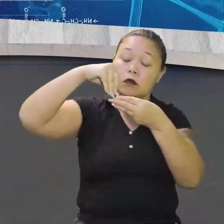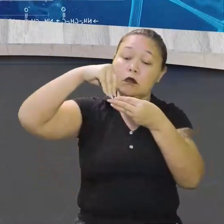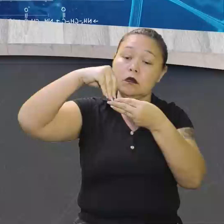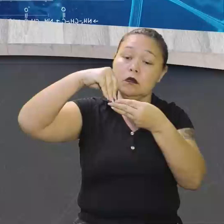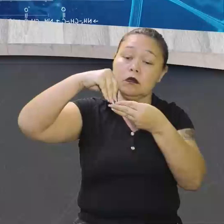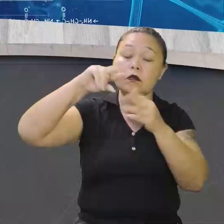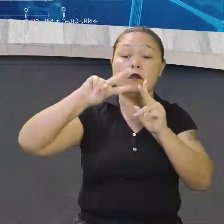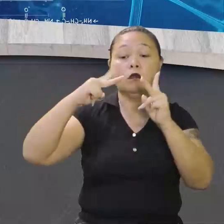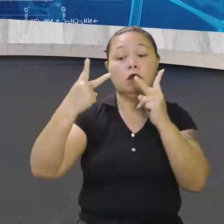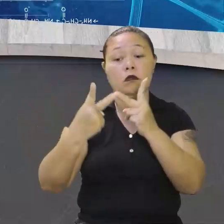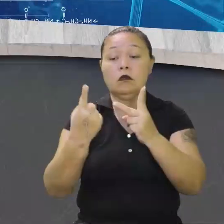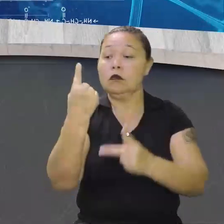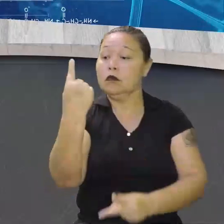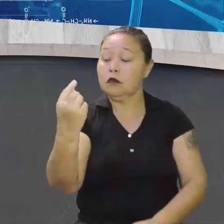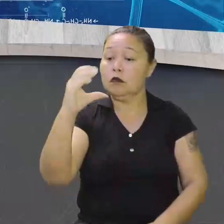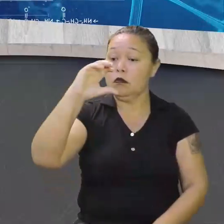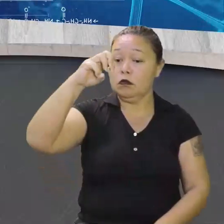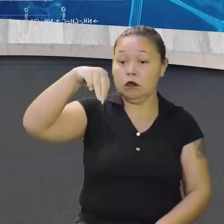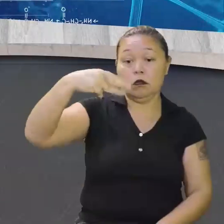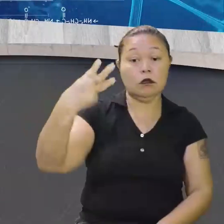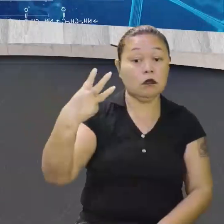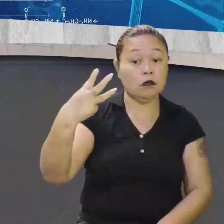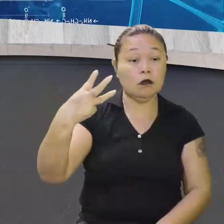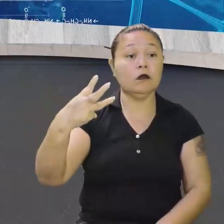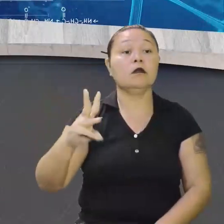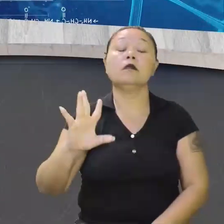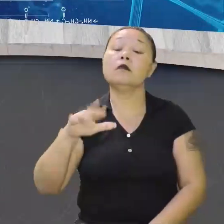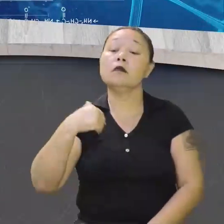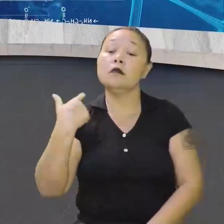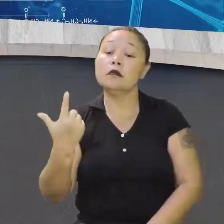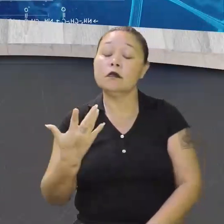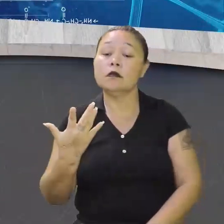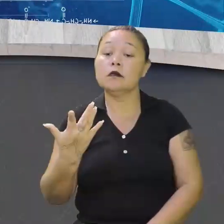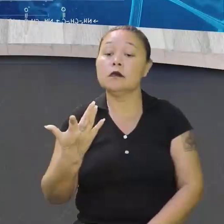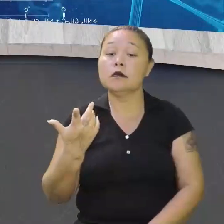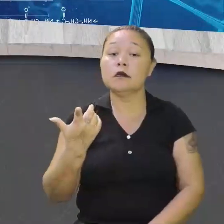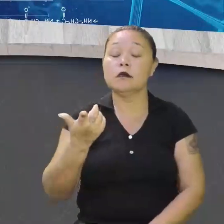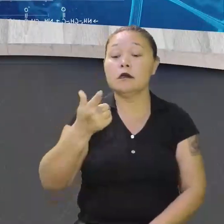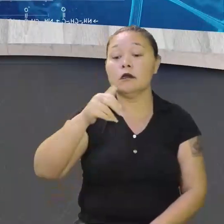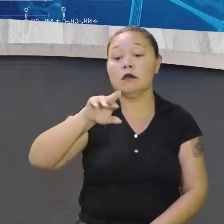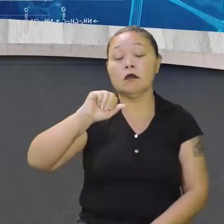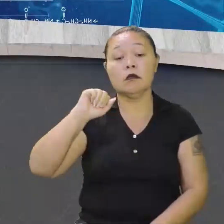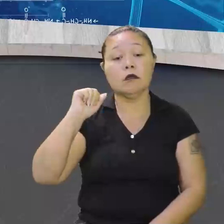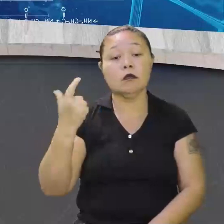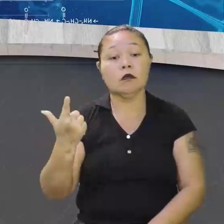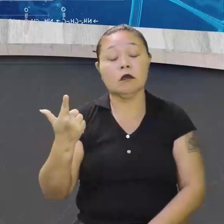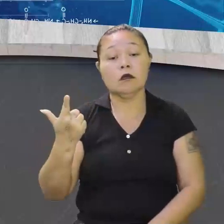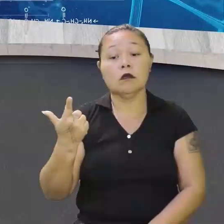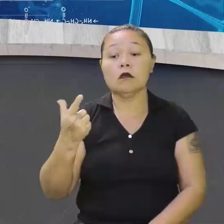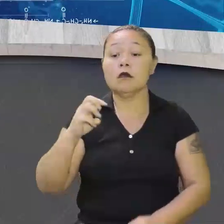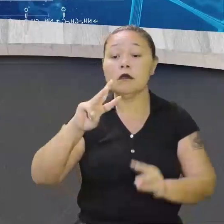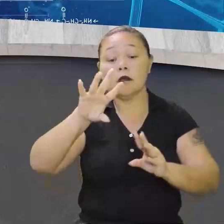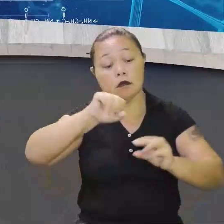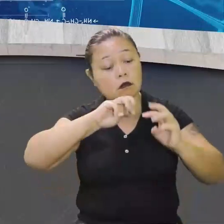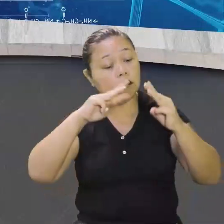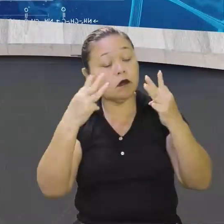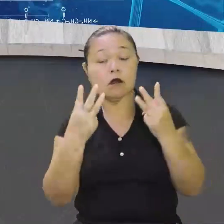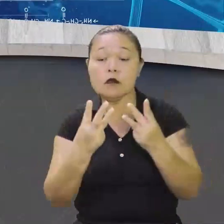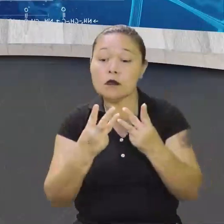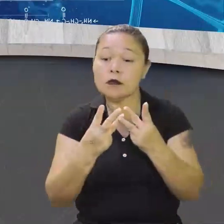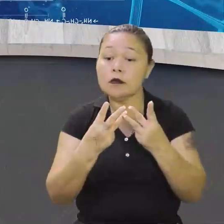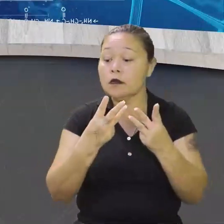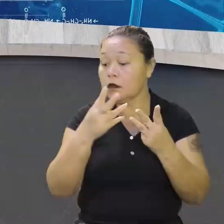1 centímetro cúbico. Que, no geral, se você pegar a massa de um